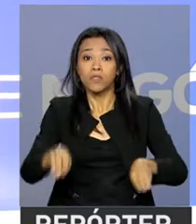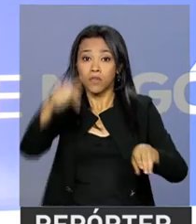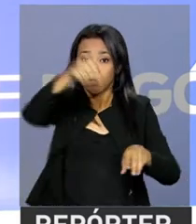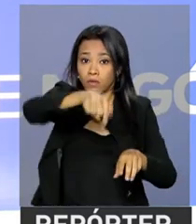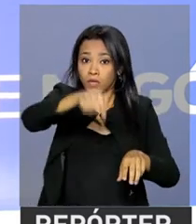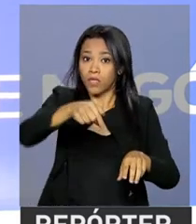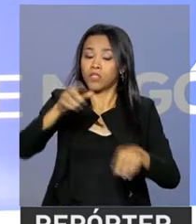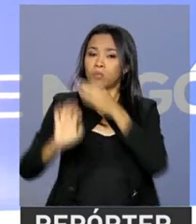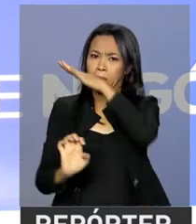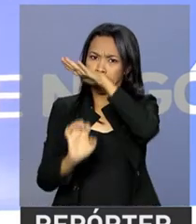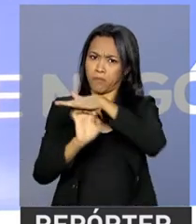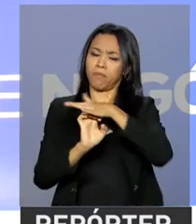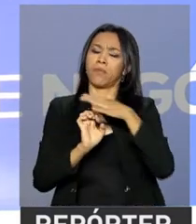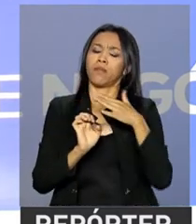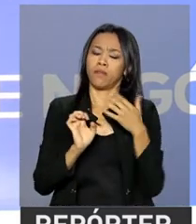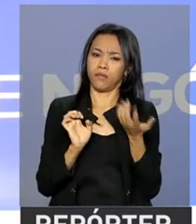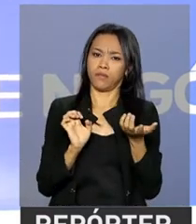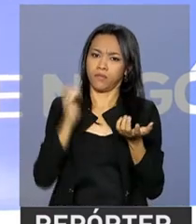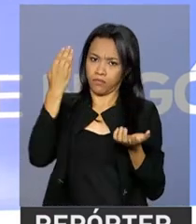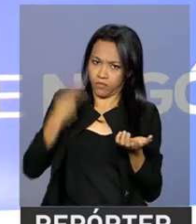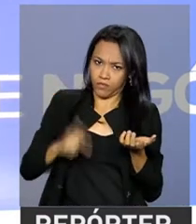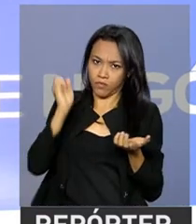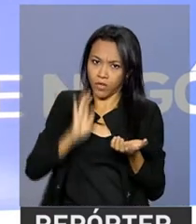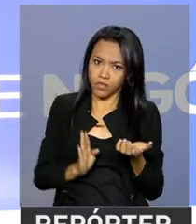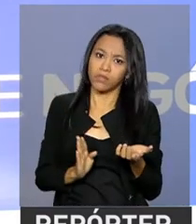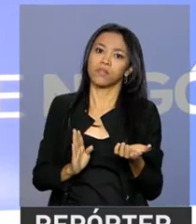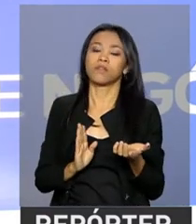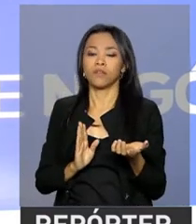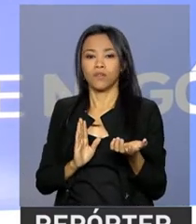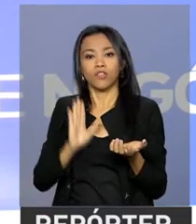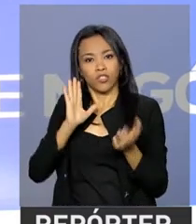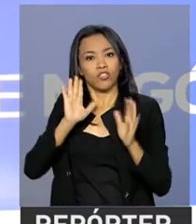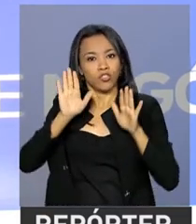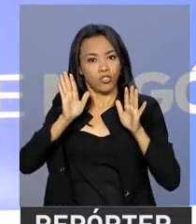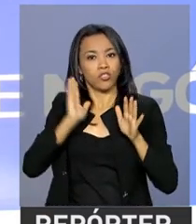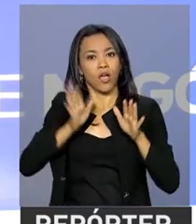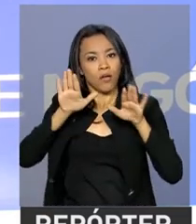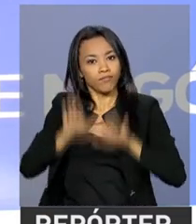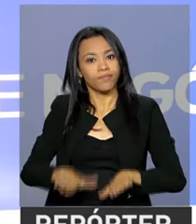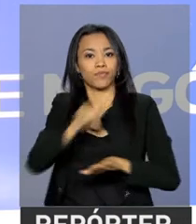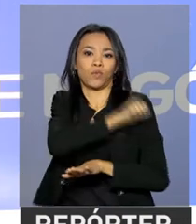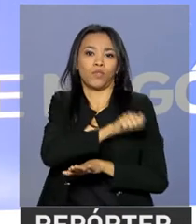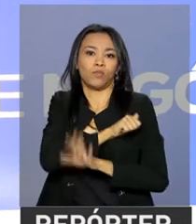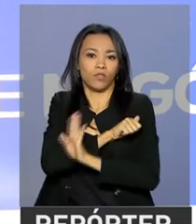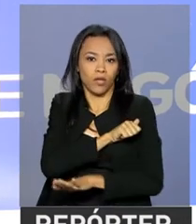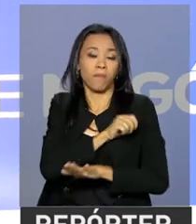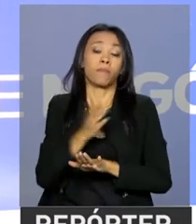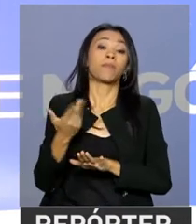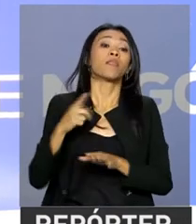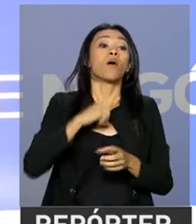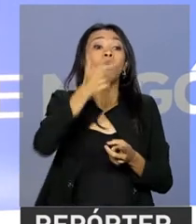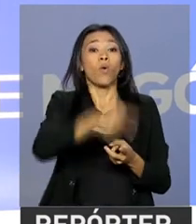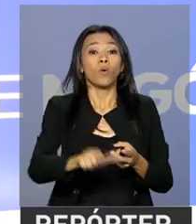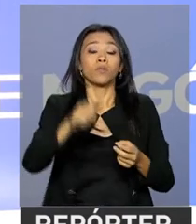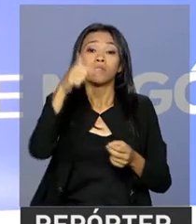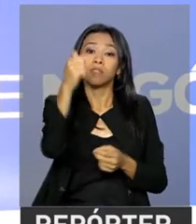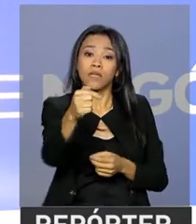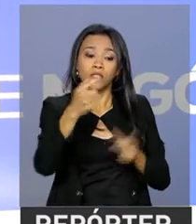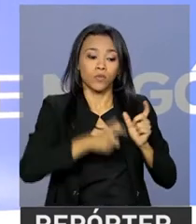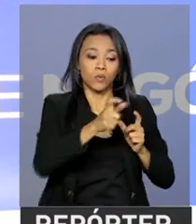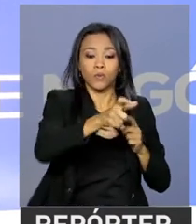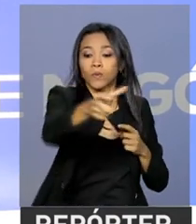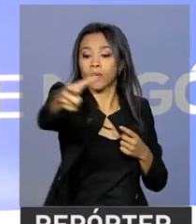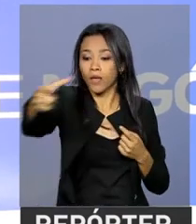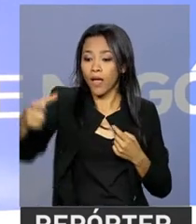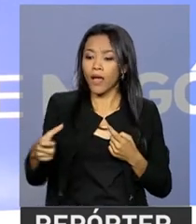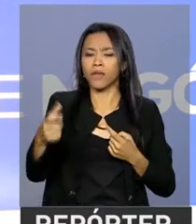grande empresa brasileira aqui dá que está instalada no rio de janeiro temos sete áreas para restaurantes bares